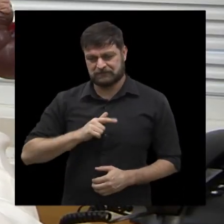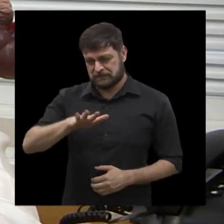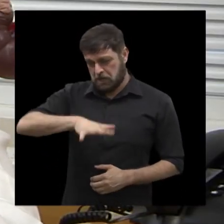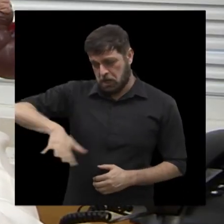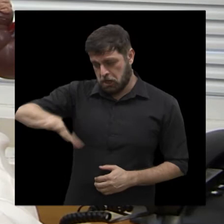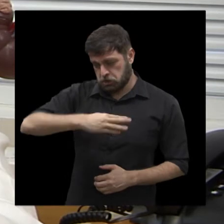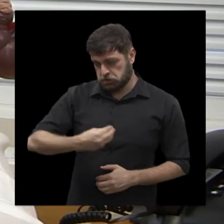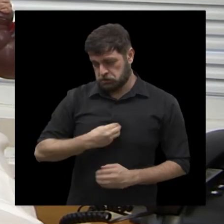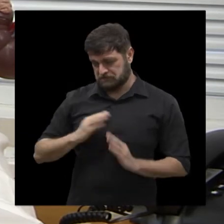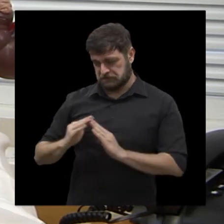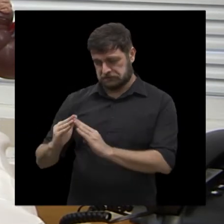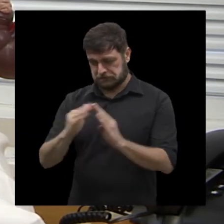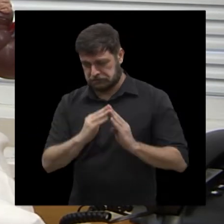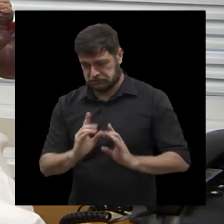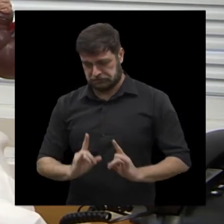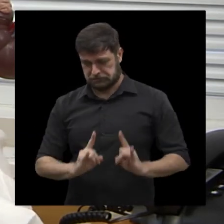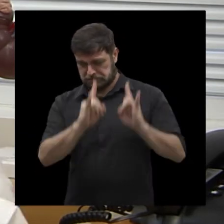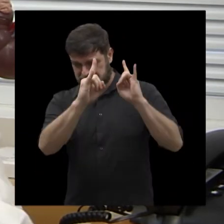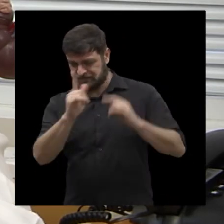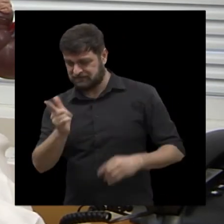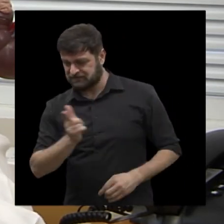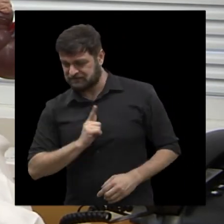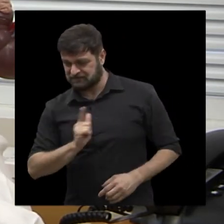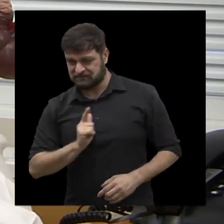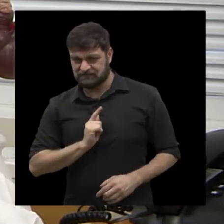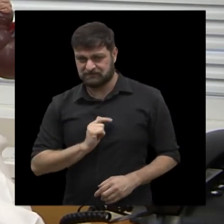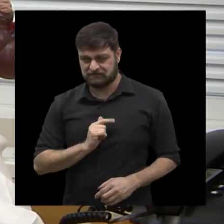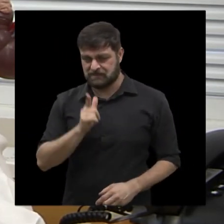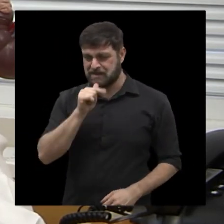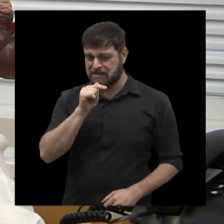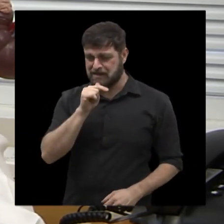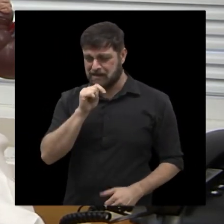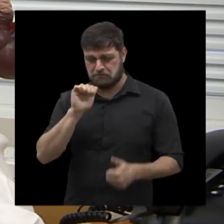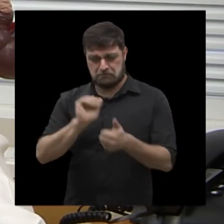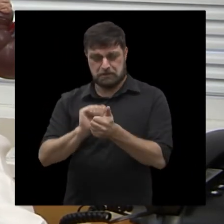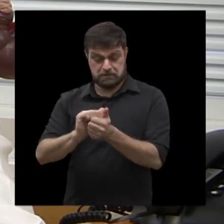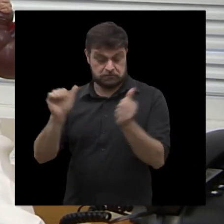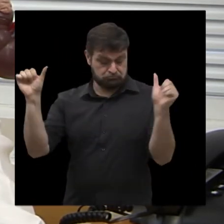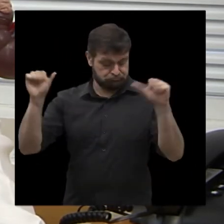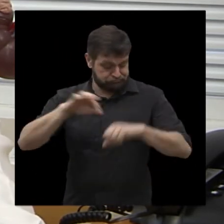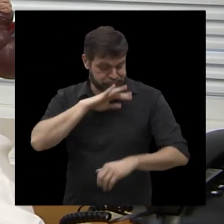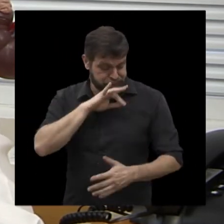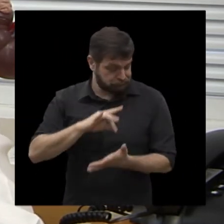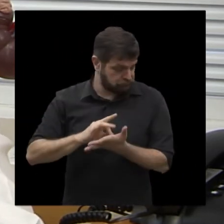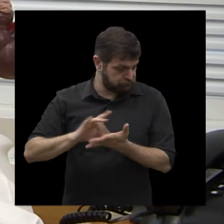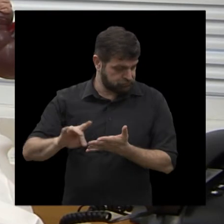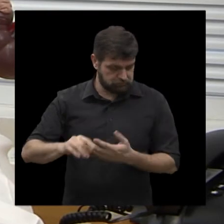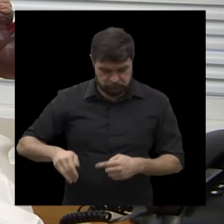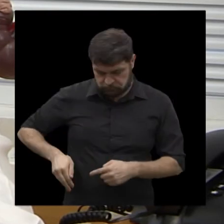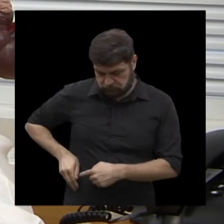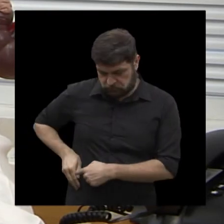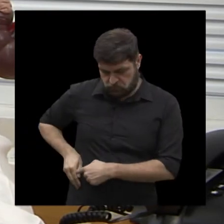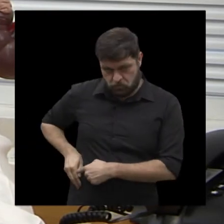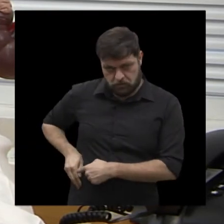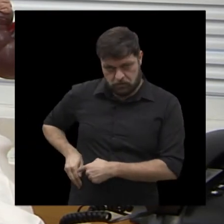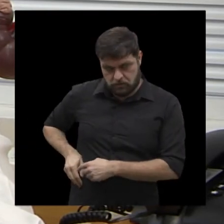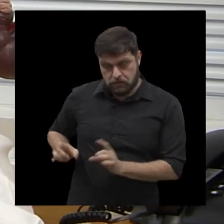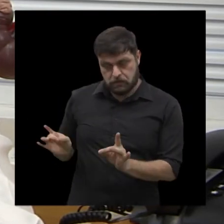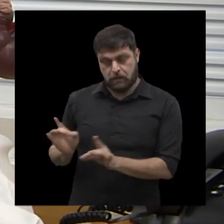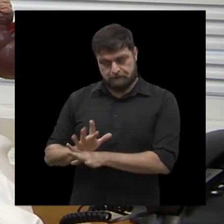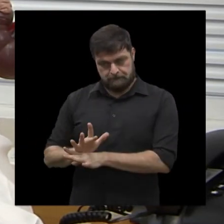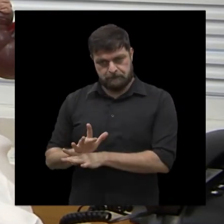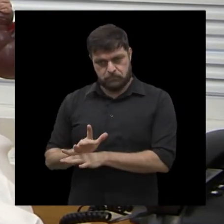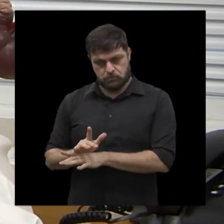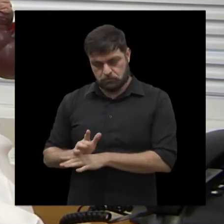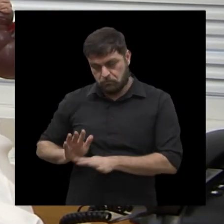urbana, excessos aí que acabam te fazendo, às vezes você tem água de não muito boa qualidade. Embora o rim, ele está preparado para isso, né?